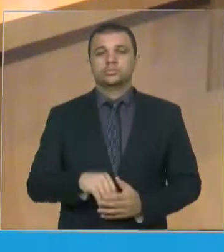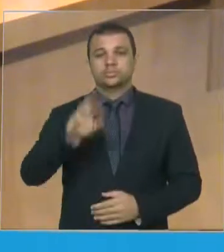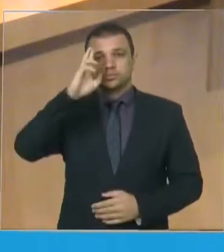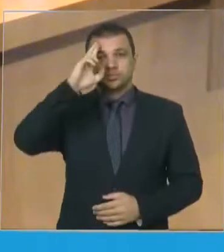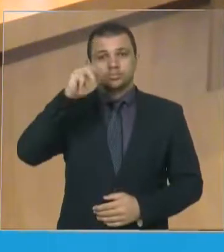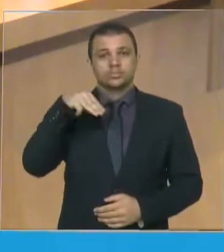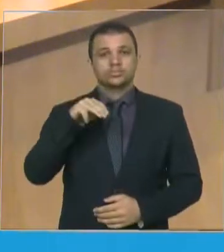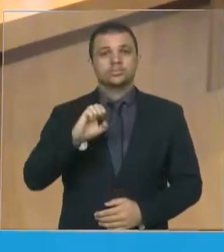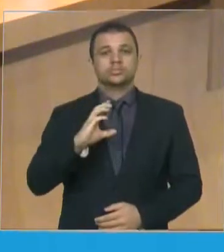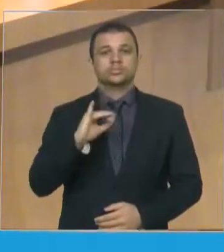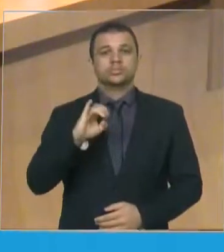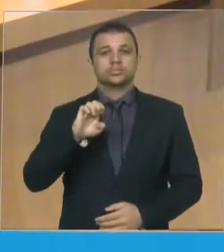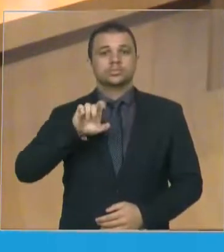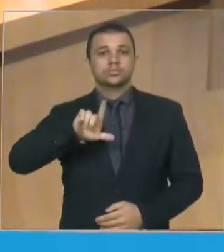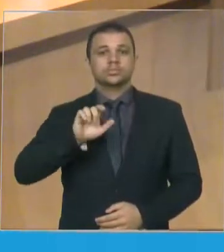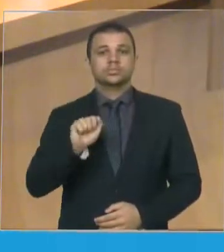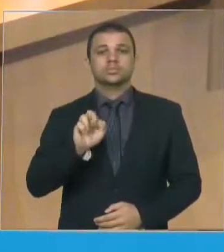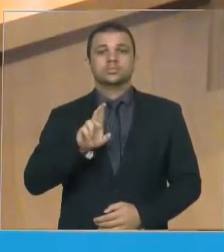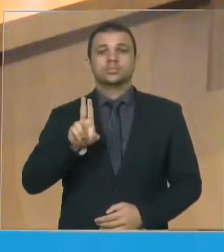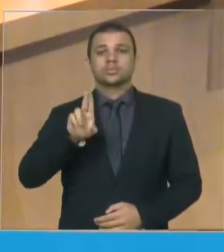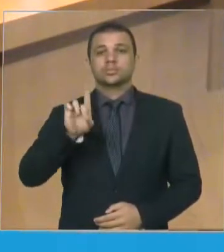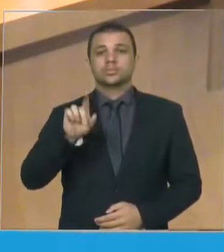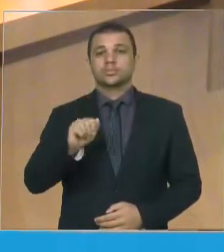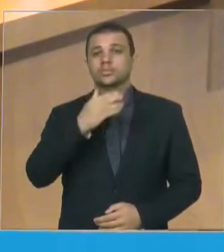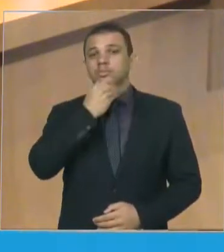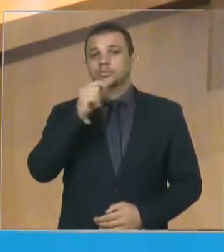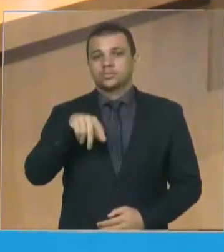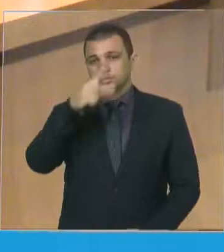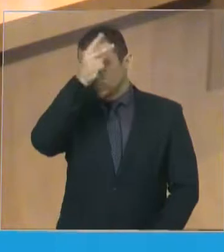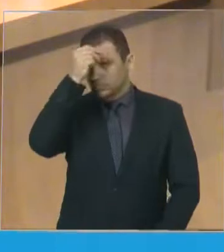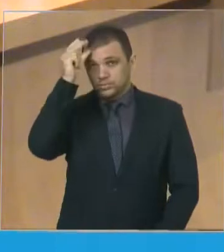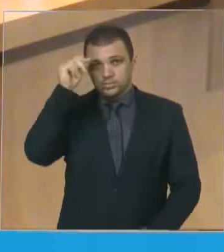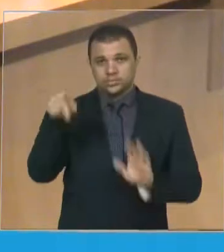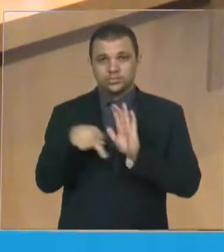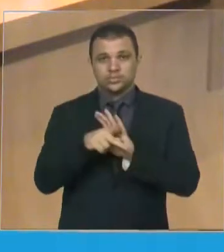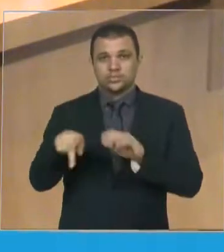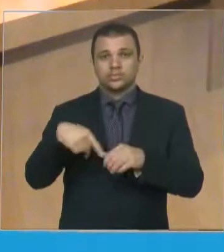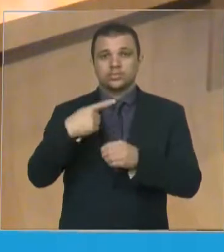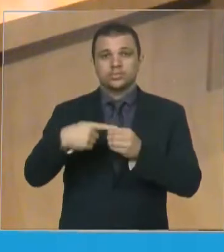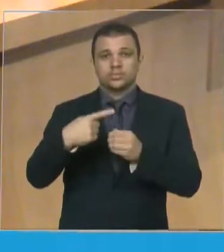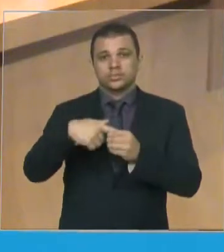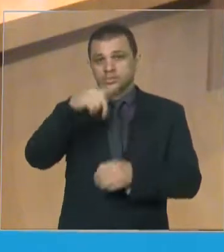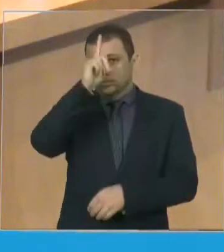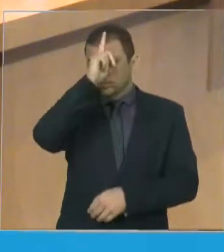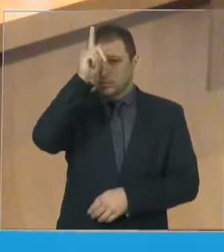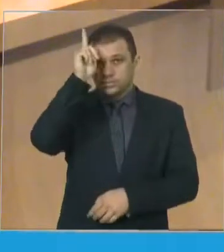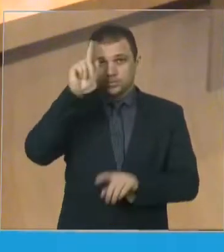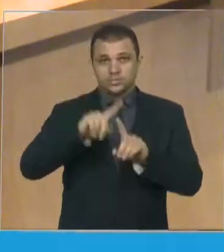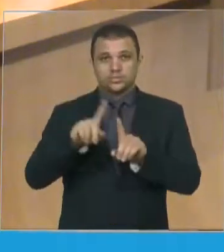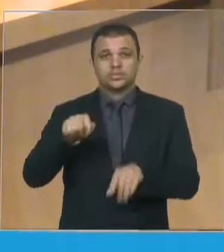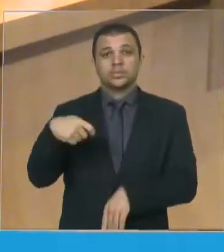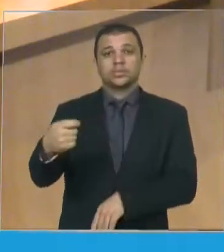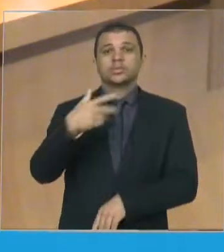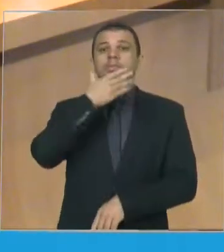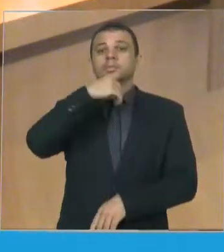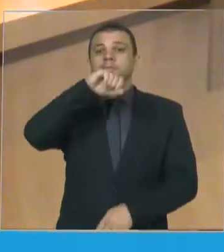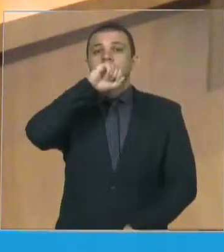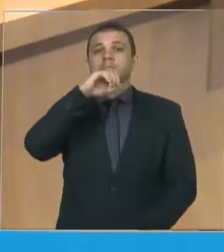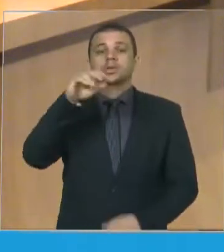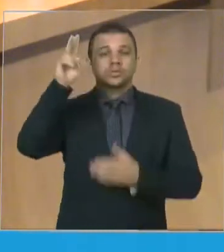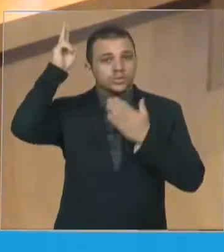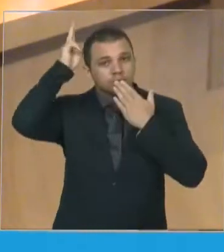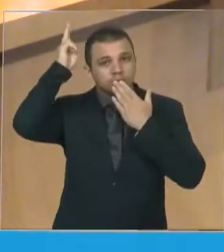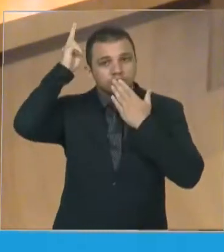Messial Arruda, ele é prefeito de Grajaú, mas é conhecido como o pai dos índios, toda a tribo indígena,